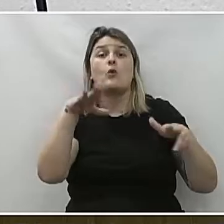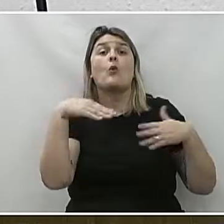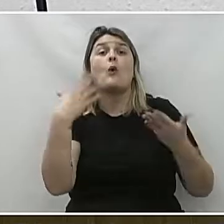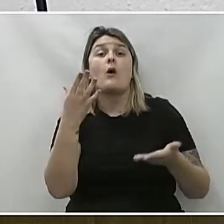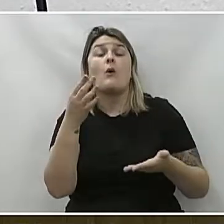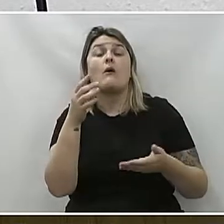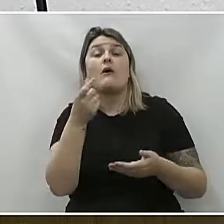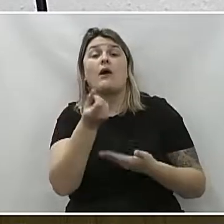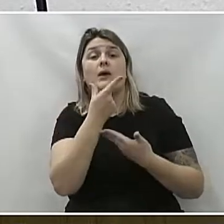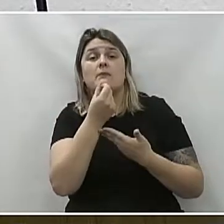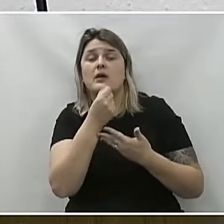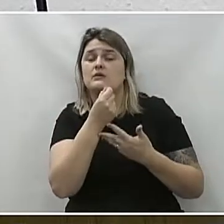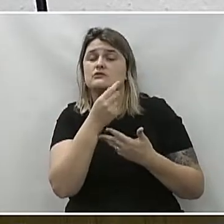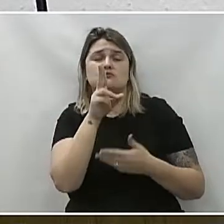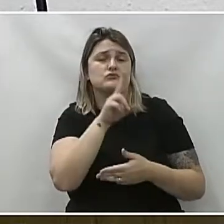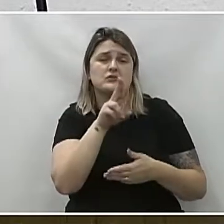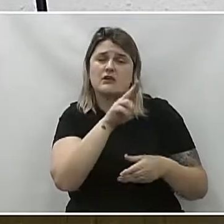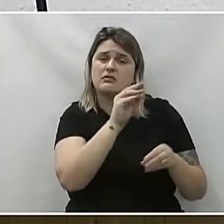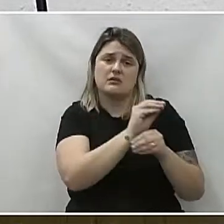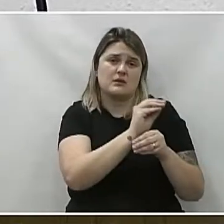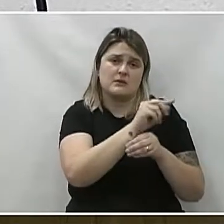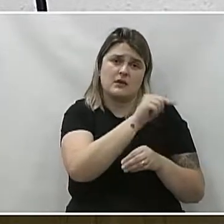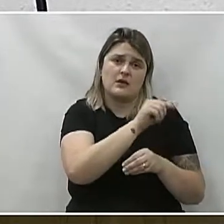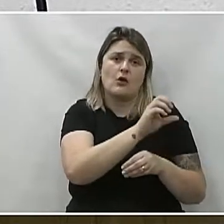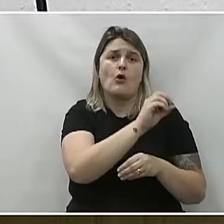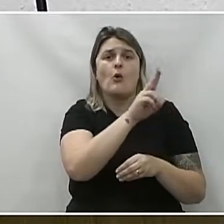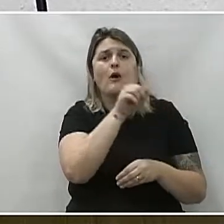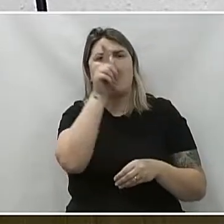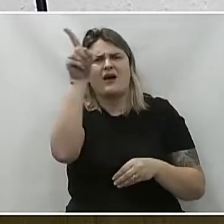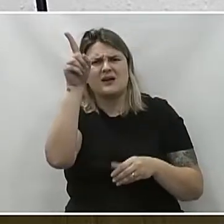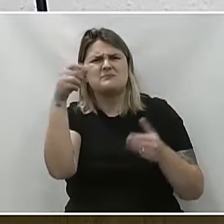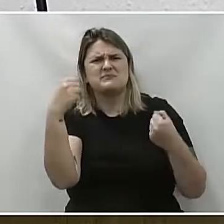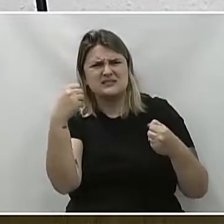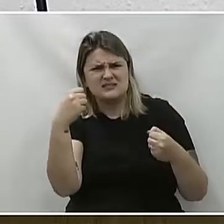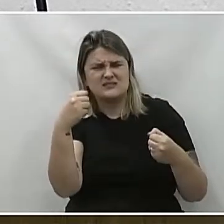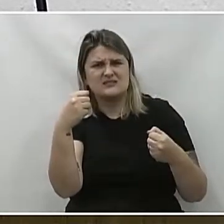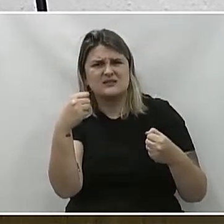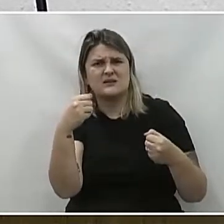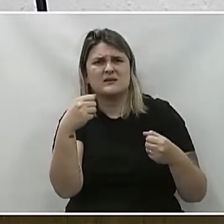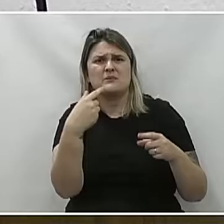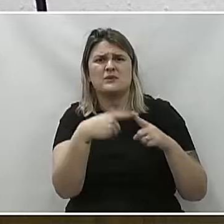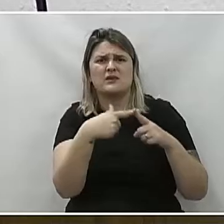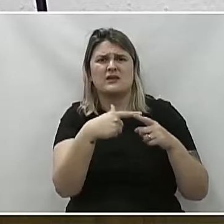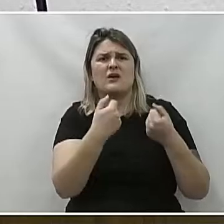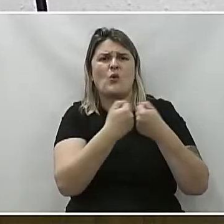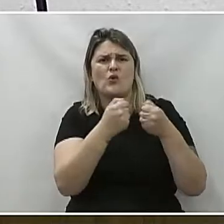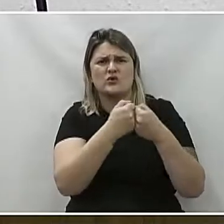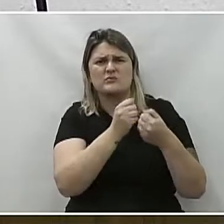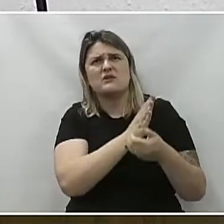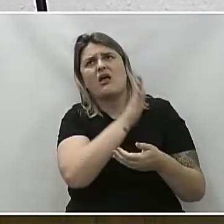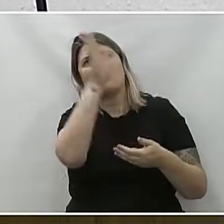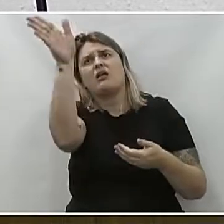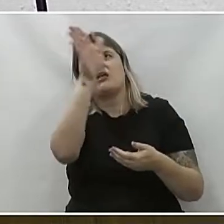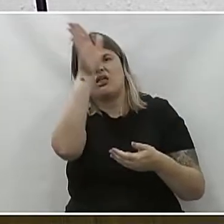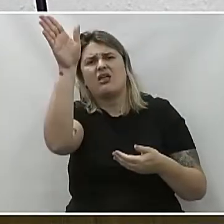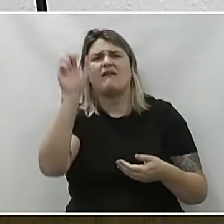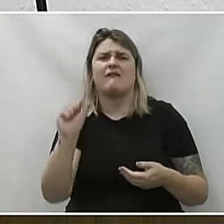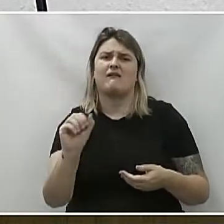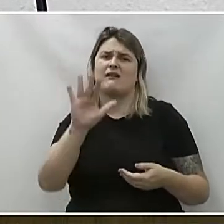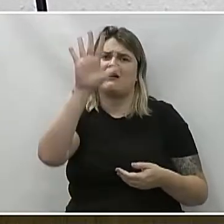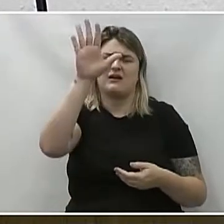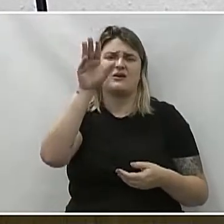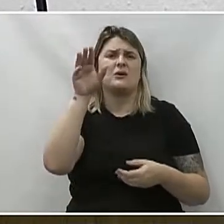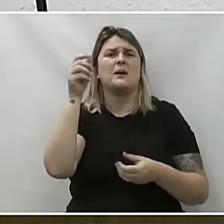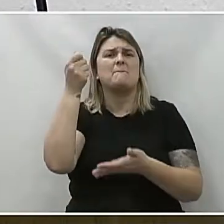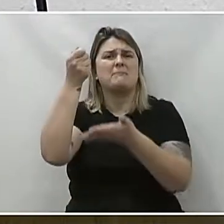que vai tomar, o tratamento aqui ou lá é o mesmo. Mas tem necessidade? O transporte desse paciente é caro, a